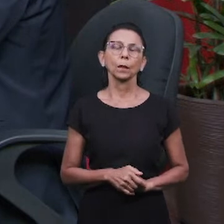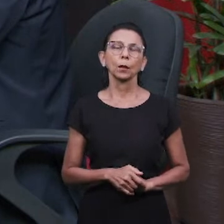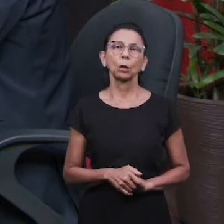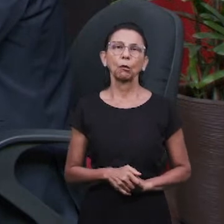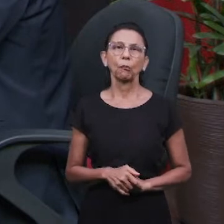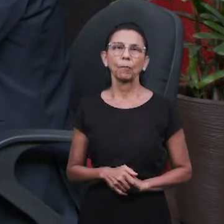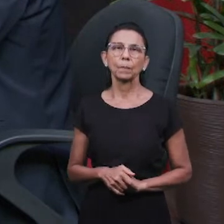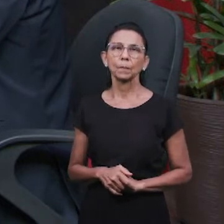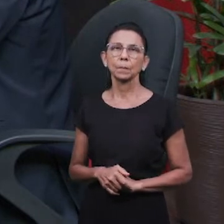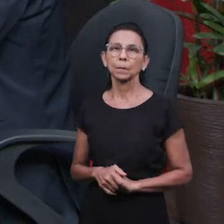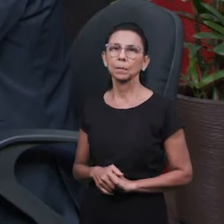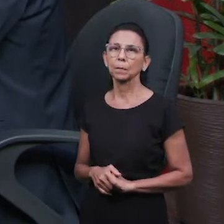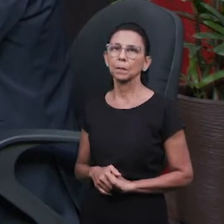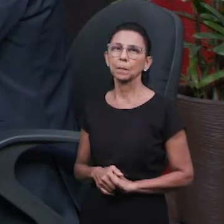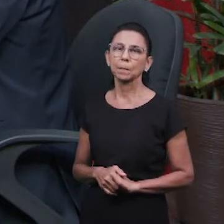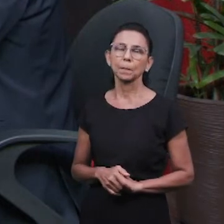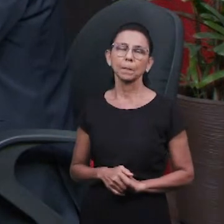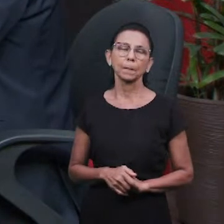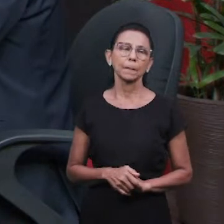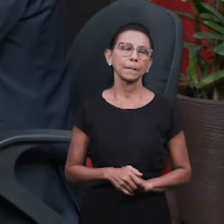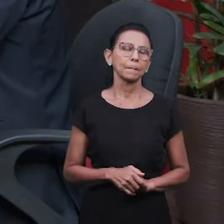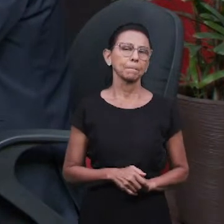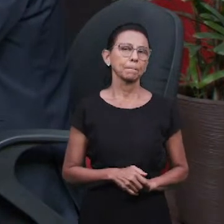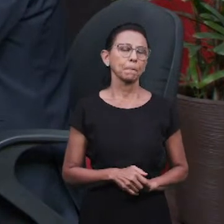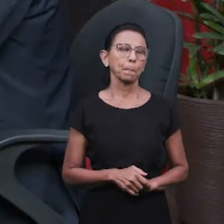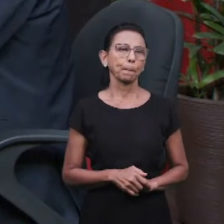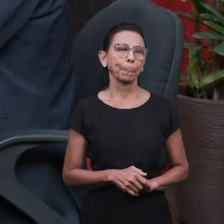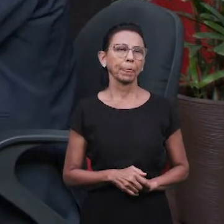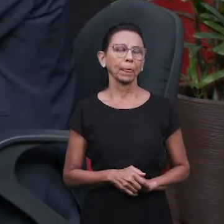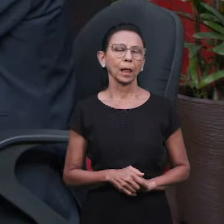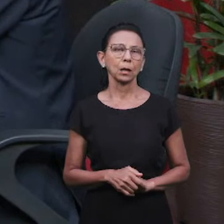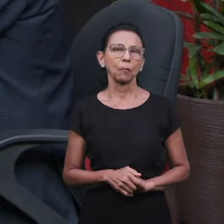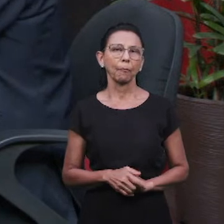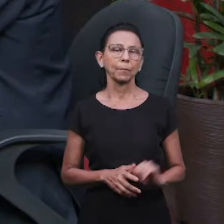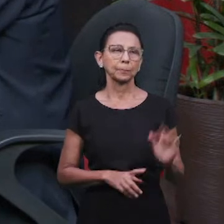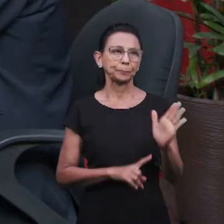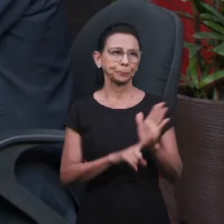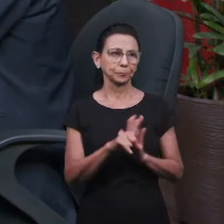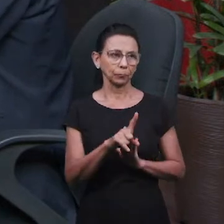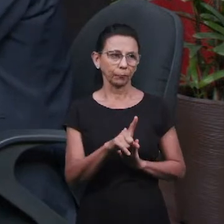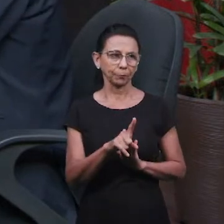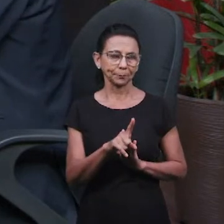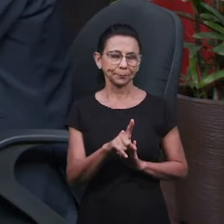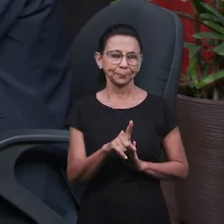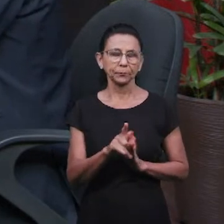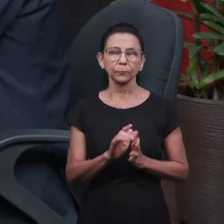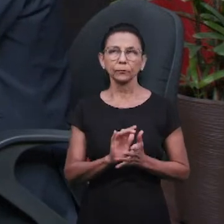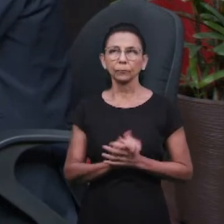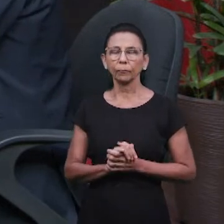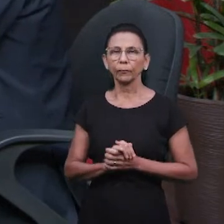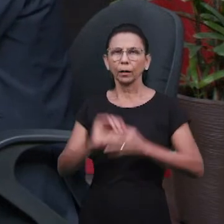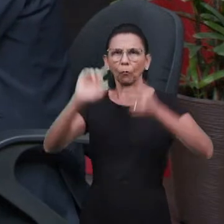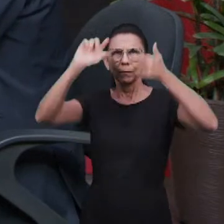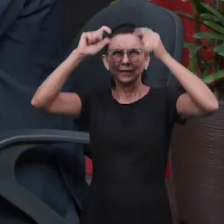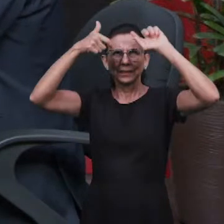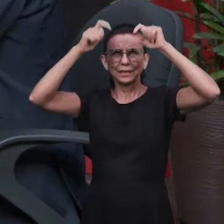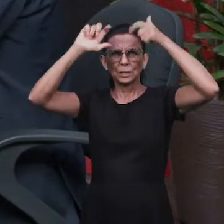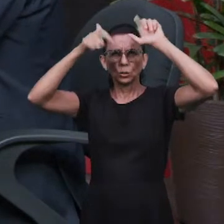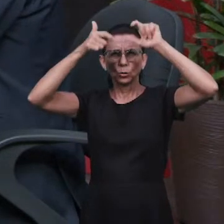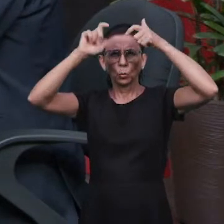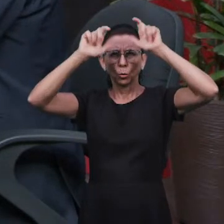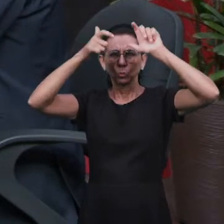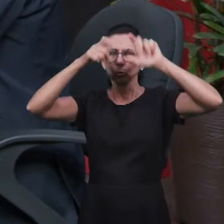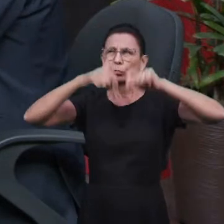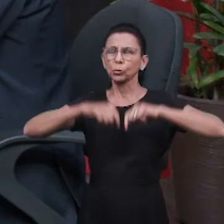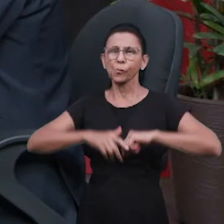também, muito objetiva e de forma, a resposta eu peço que seja objetiva também, porque você disse que o autismo é um transtorno. Qual é